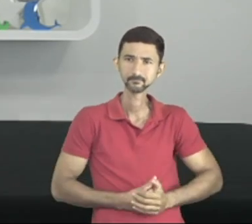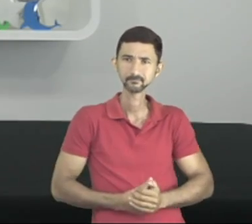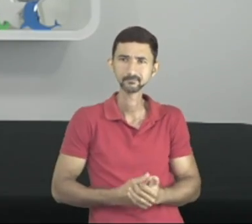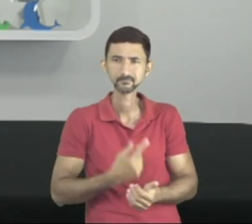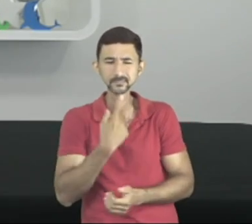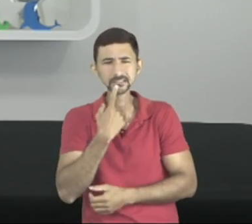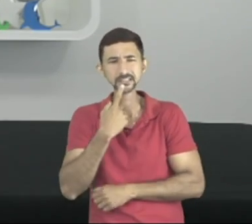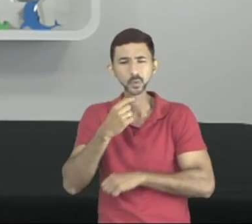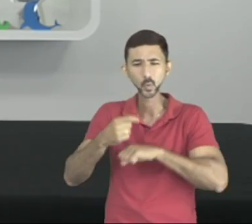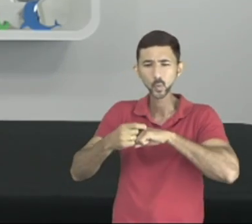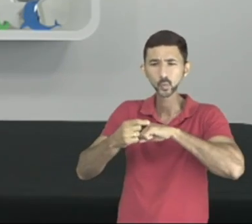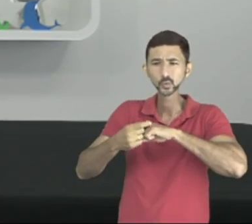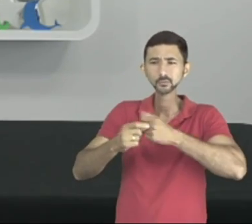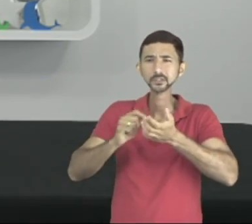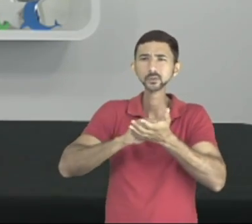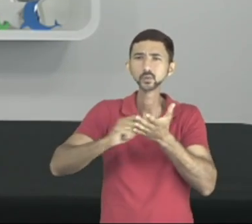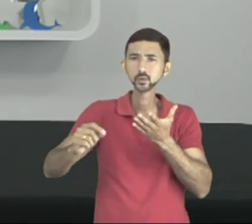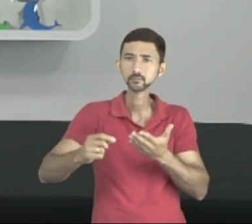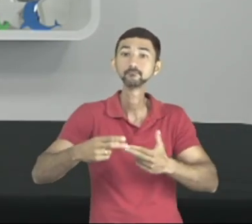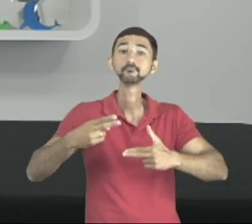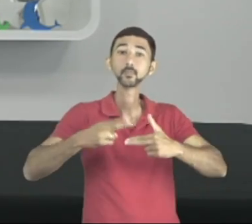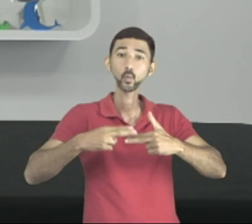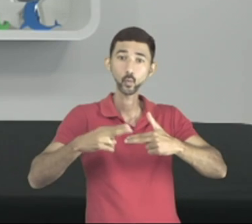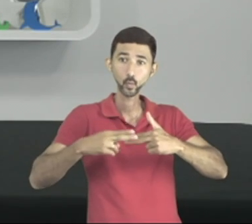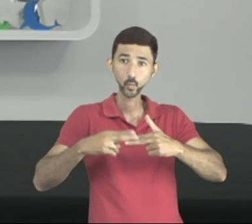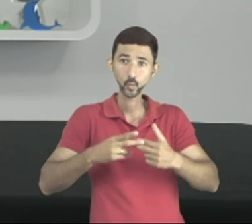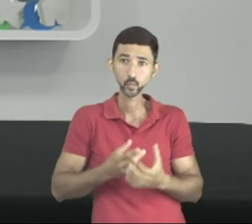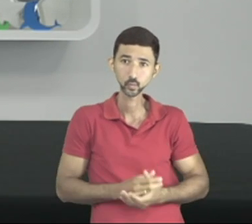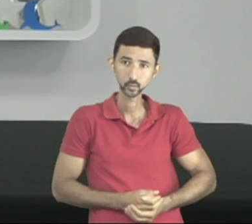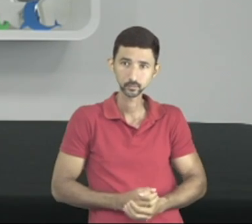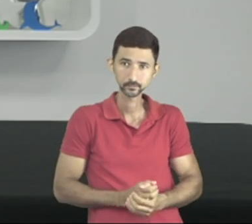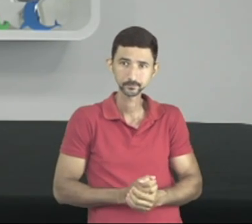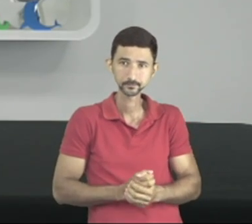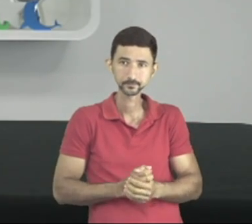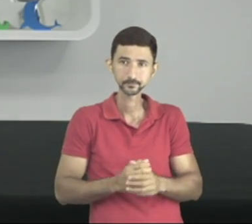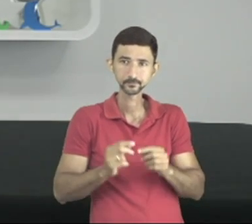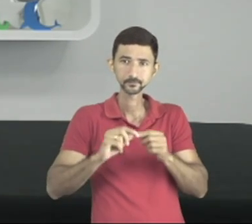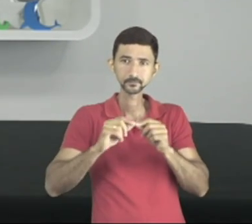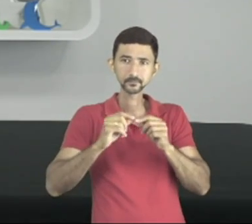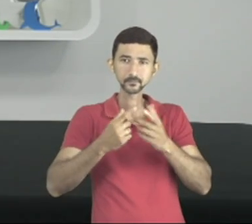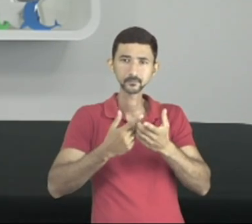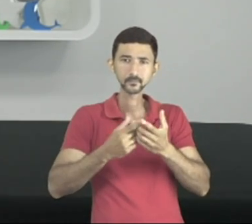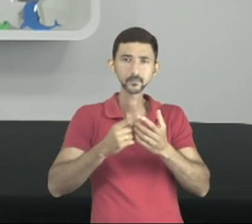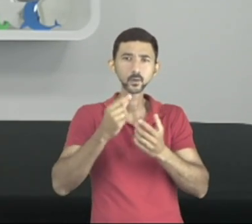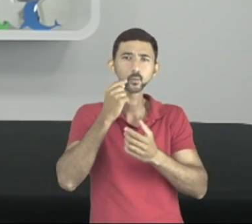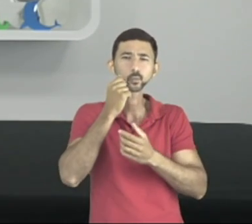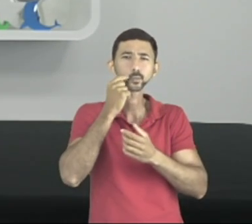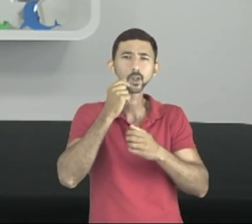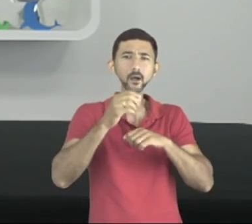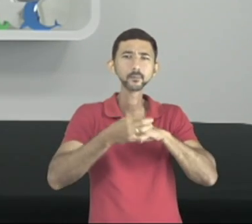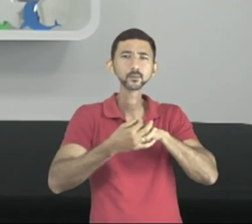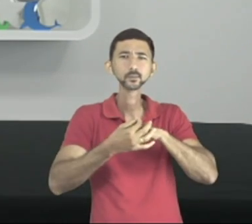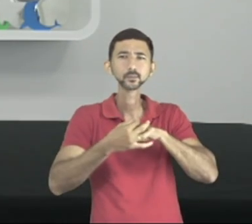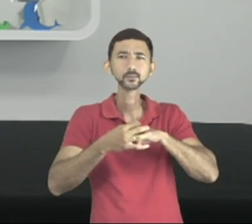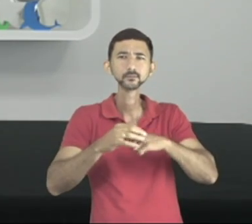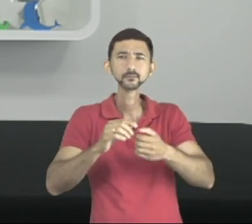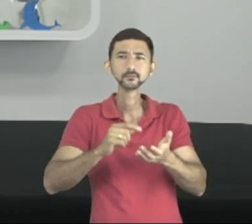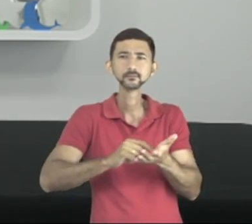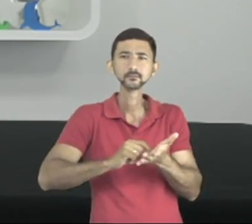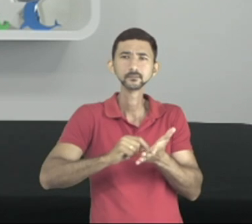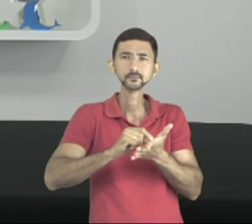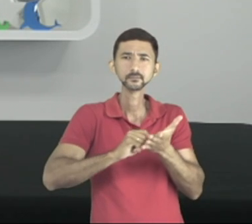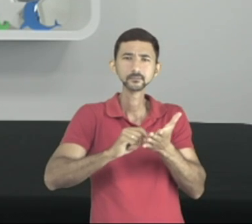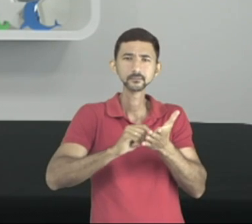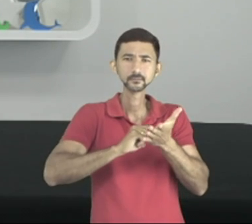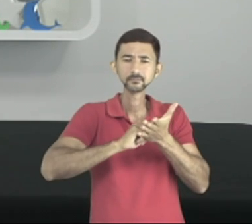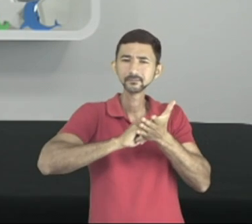usar um diamante para riscar um vidro? Eu uso um lápis diamante, que é só uma pedrinha de diamante que não tem muito valor comercial. E a gente usa para